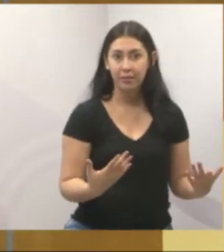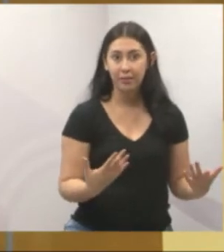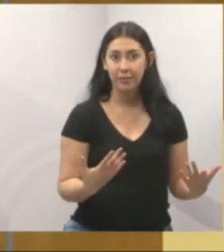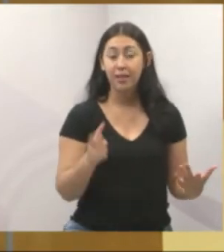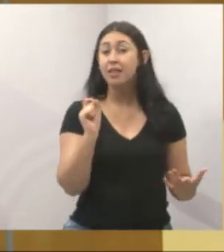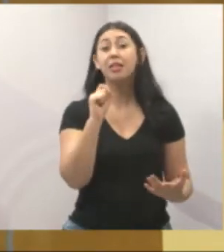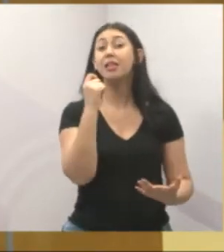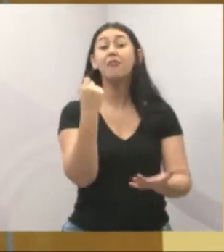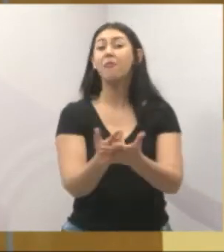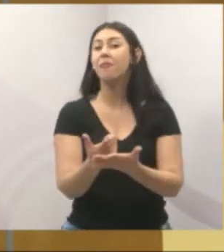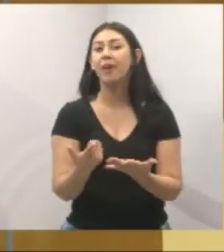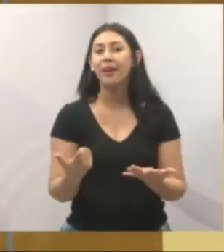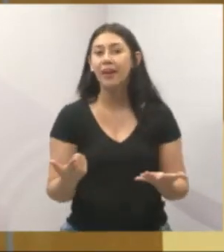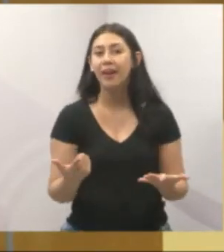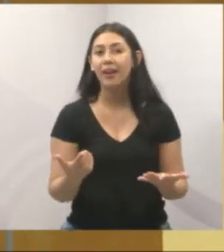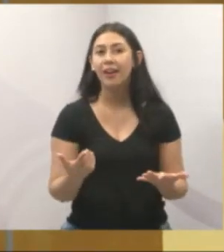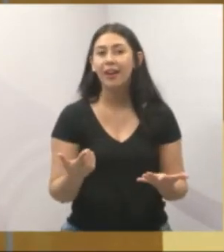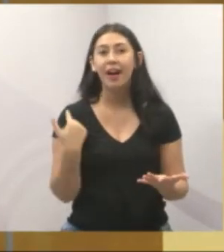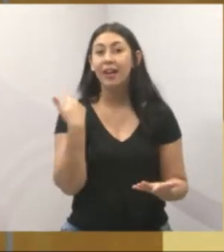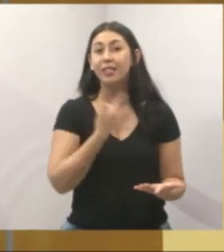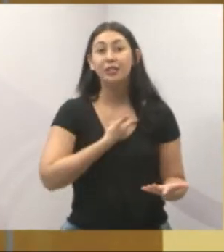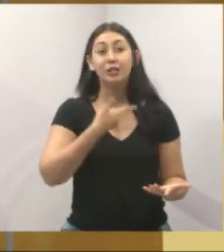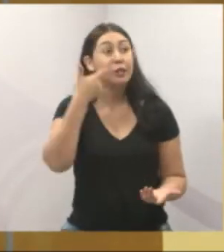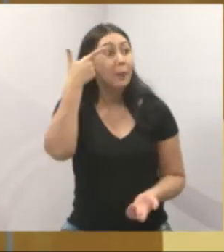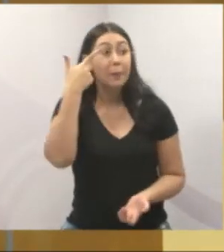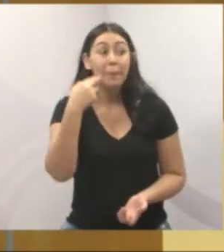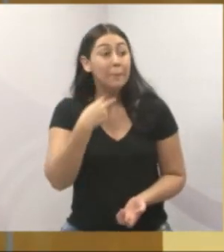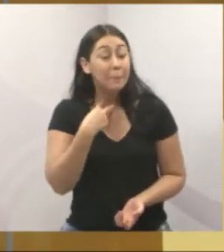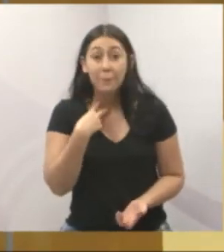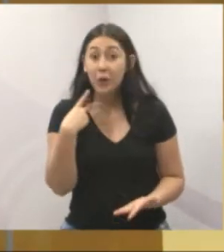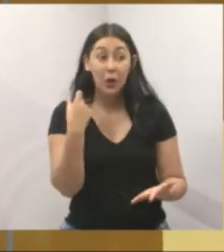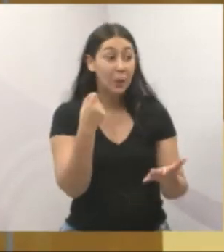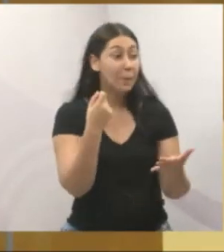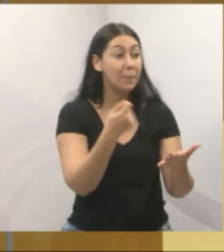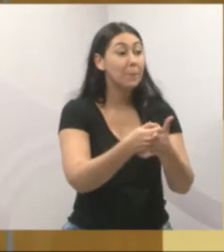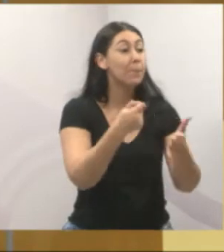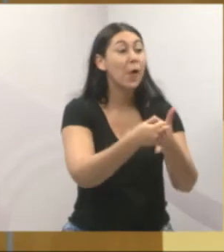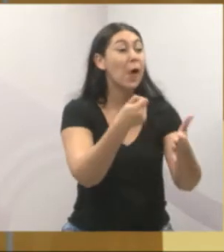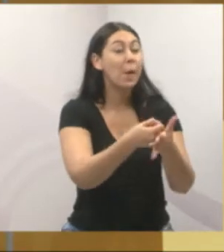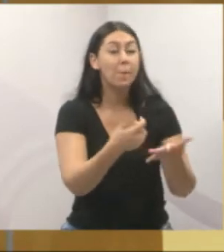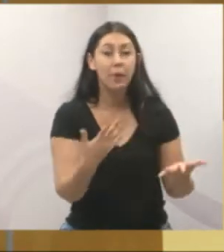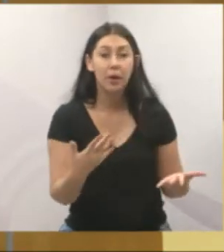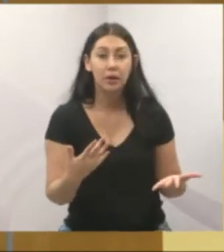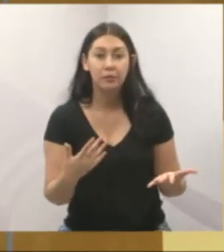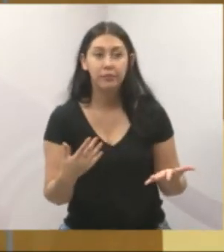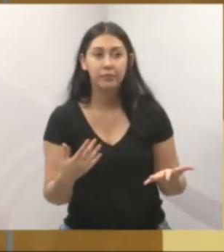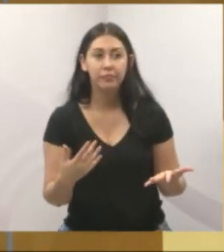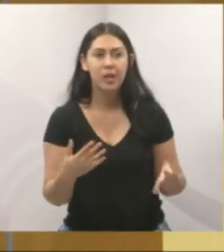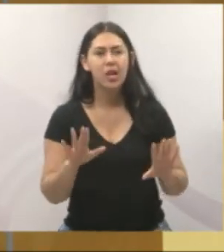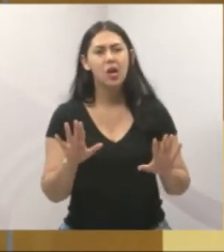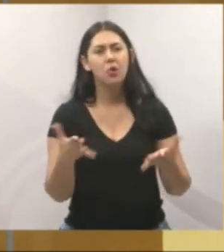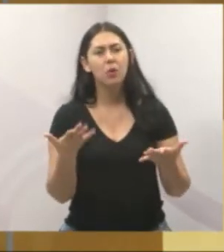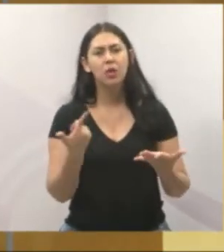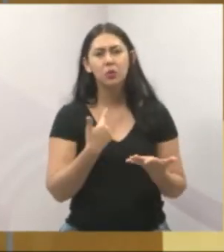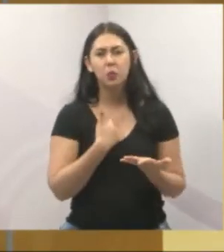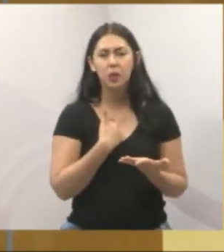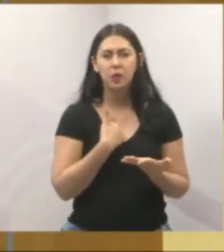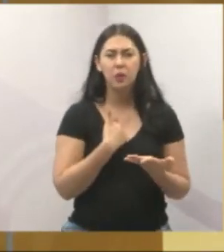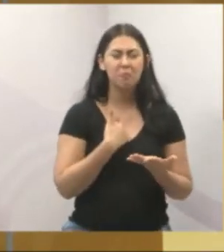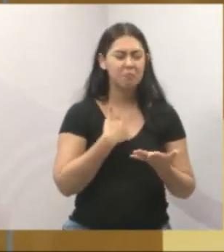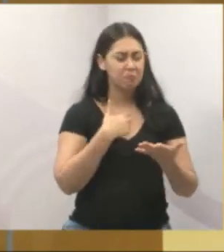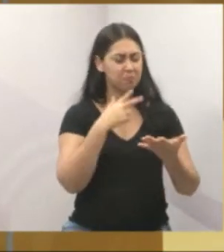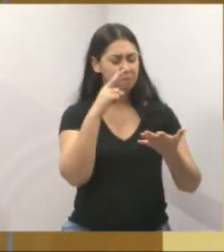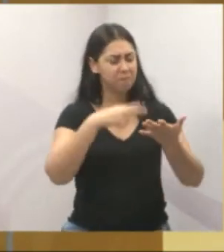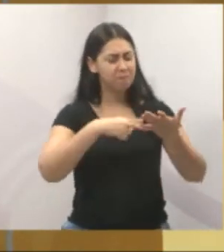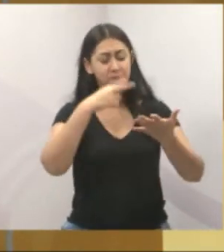prédio. Não dá para cobrar de quem adquiriu um prédio esse dinheiro que vai ser colocado lá. Então, quando eu levantei esses